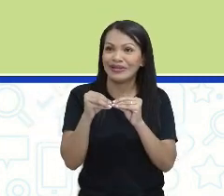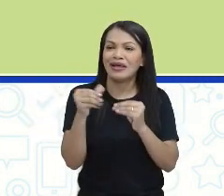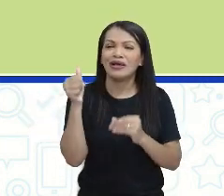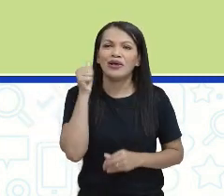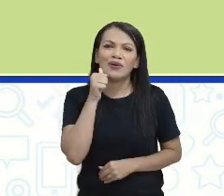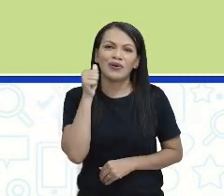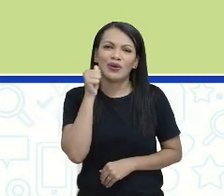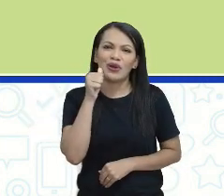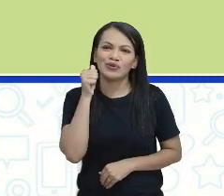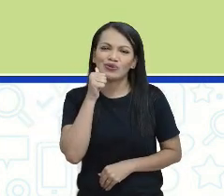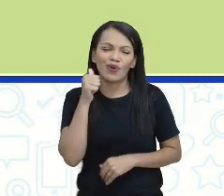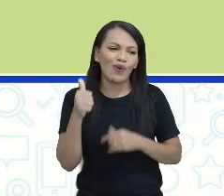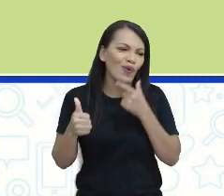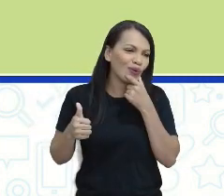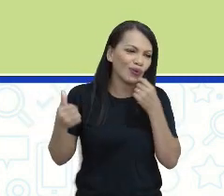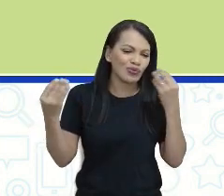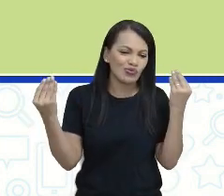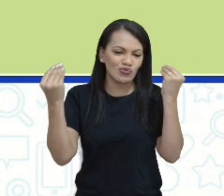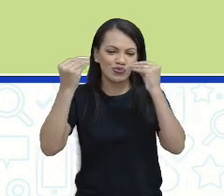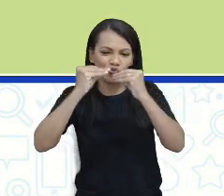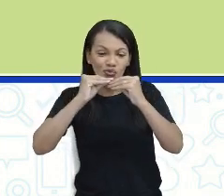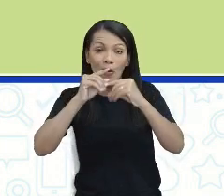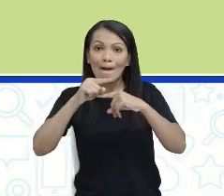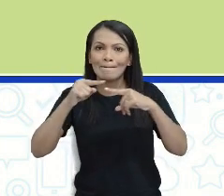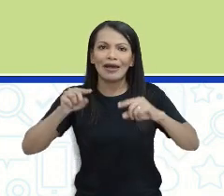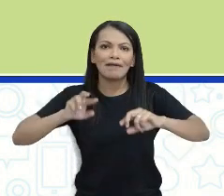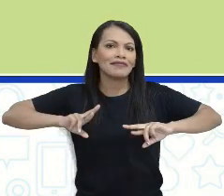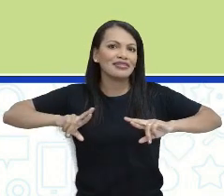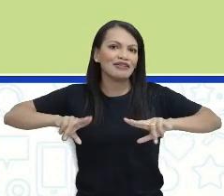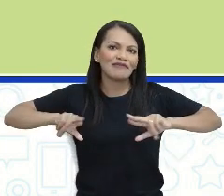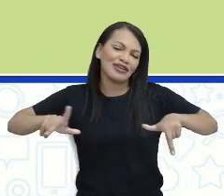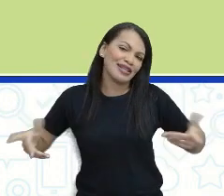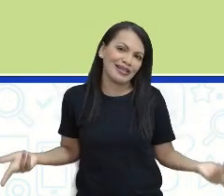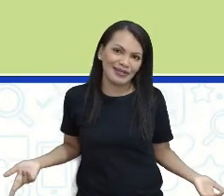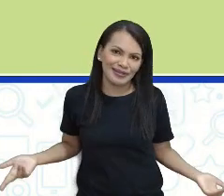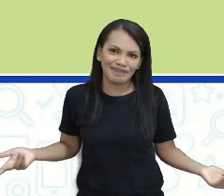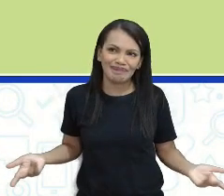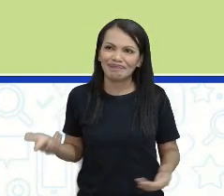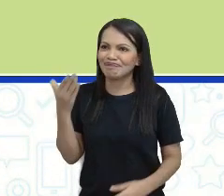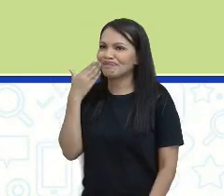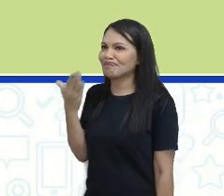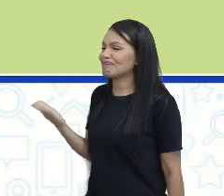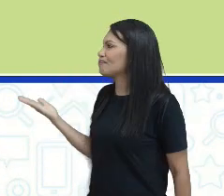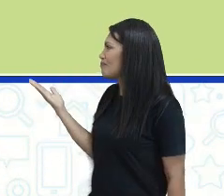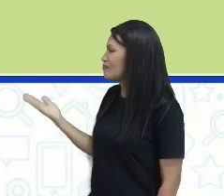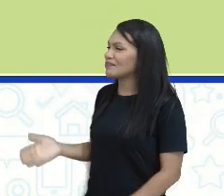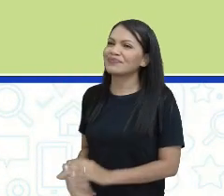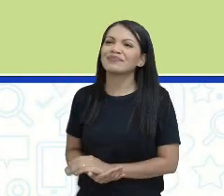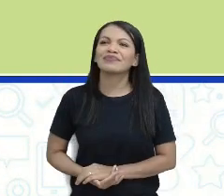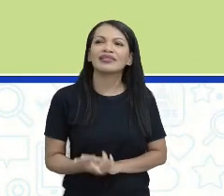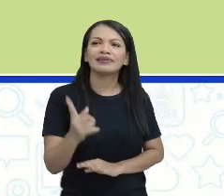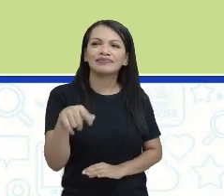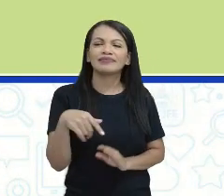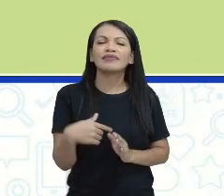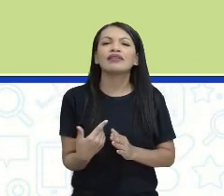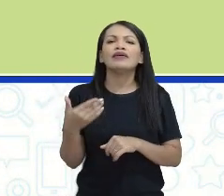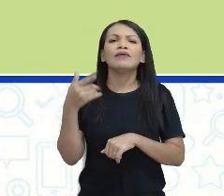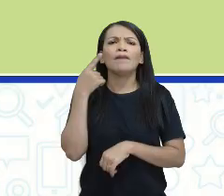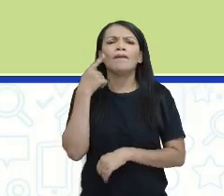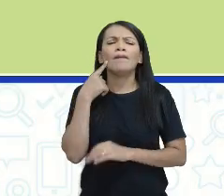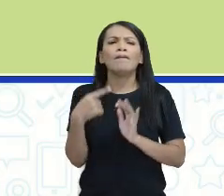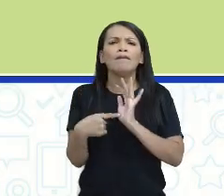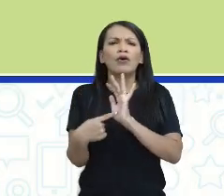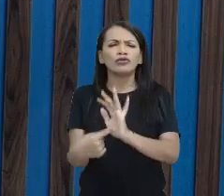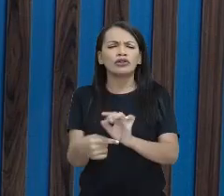da paródia rompe com as ideias presentes no texto que serviu de base. Por exemplo, aqui esse GIF, ele vai conversar com uma